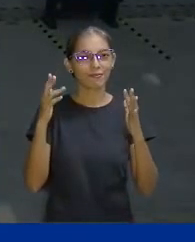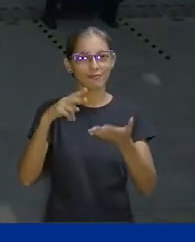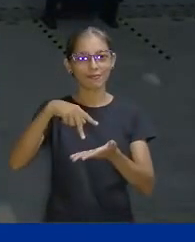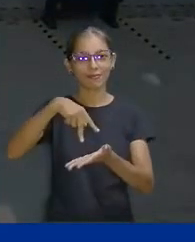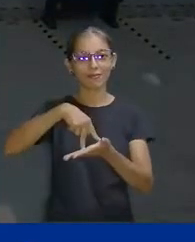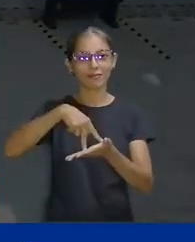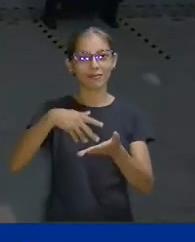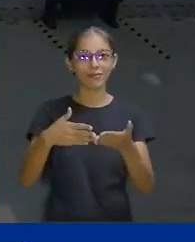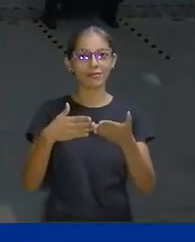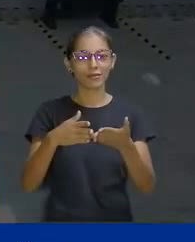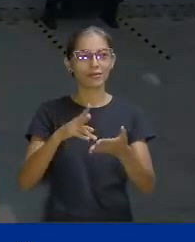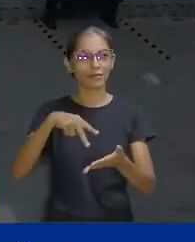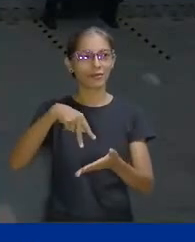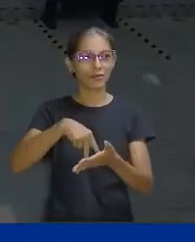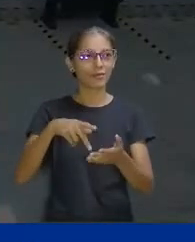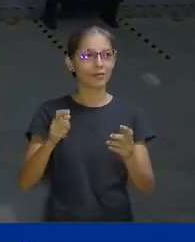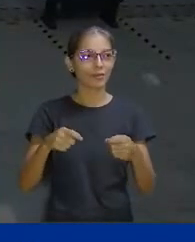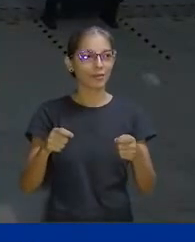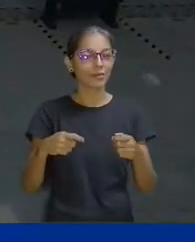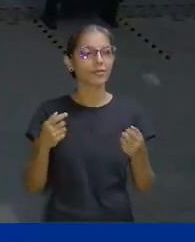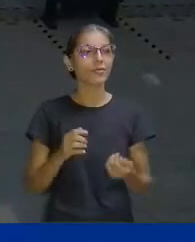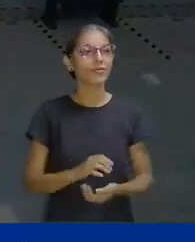aqui.